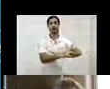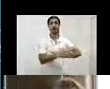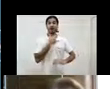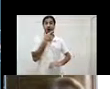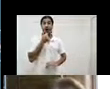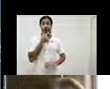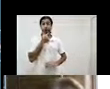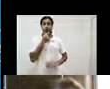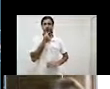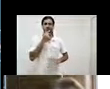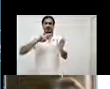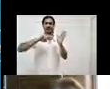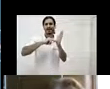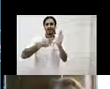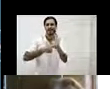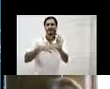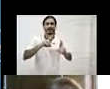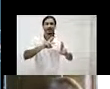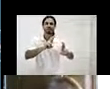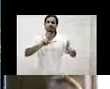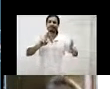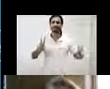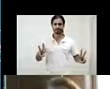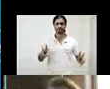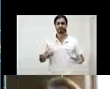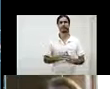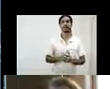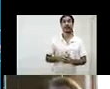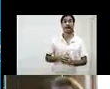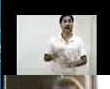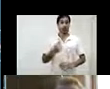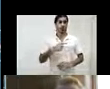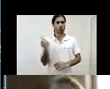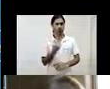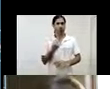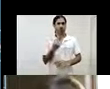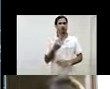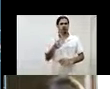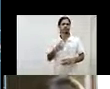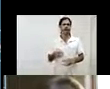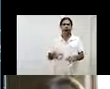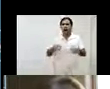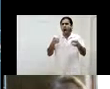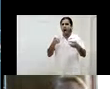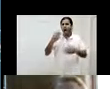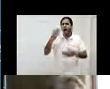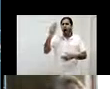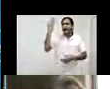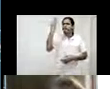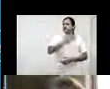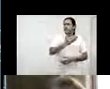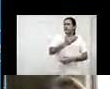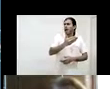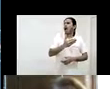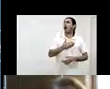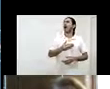conferir qual foi a nossa análise, parece uma coisa insignificante, mas em pesquisa qualitativa, nada é